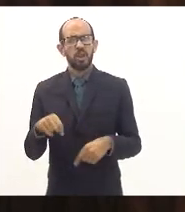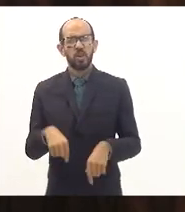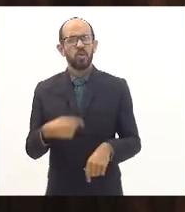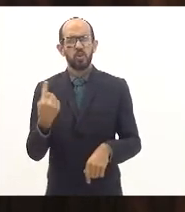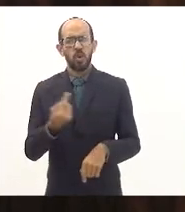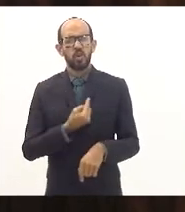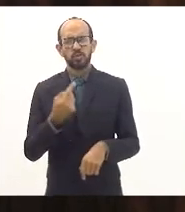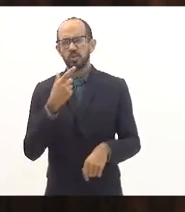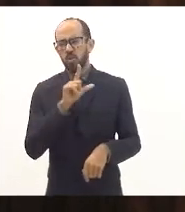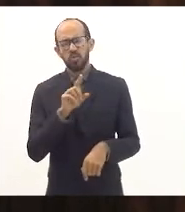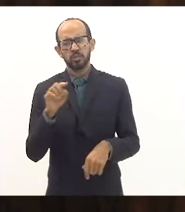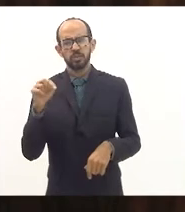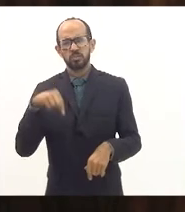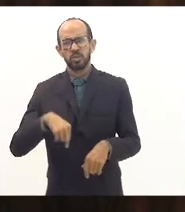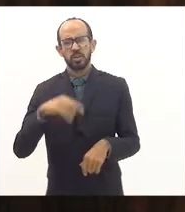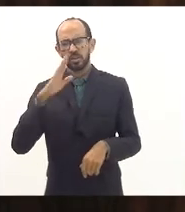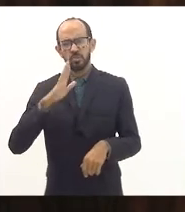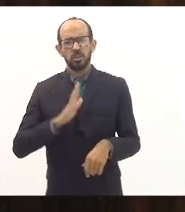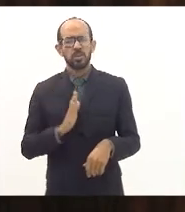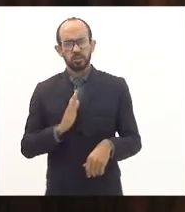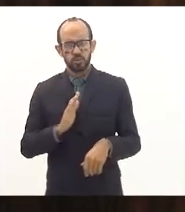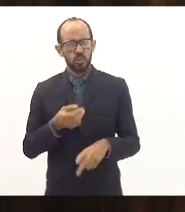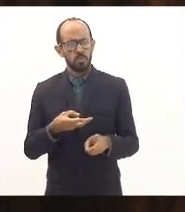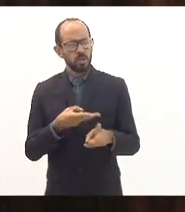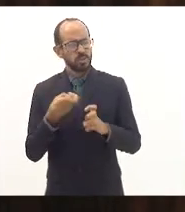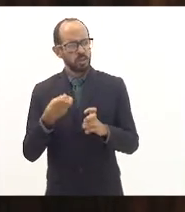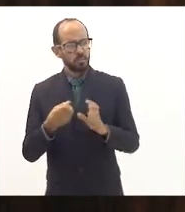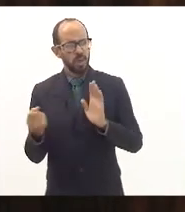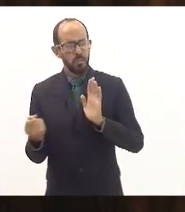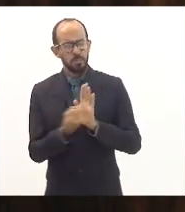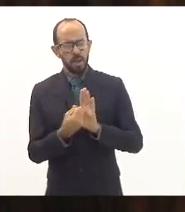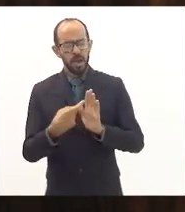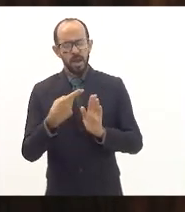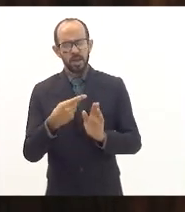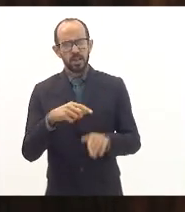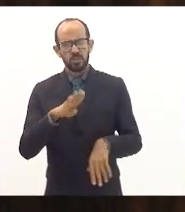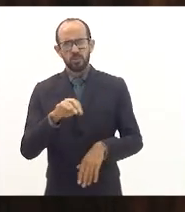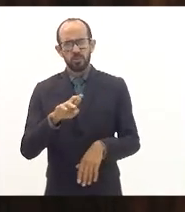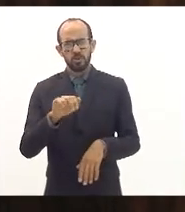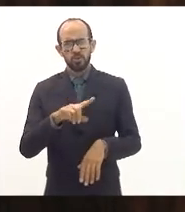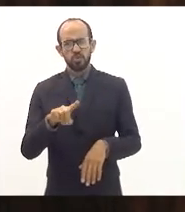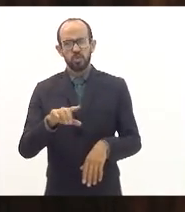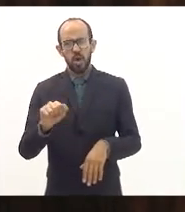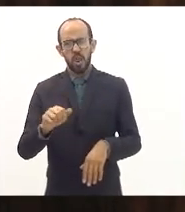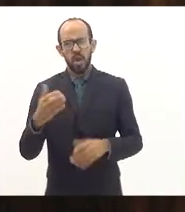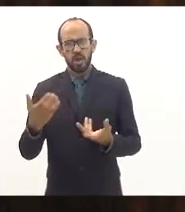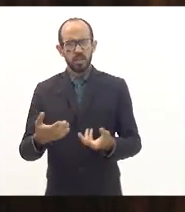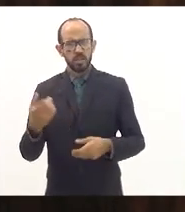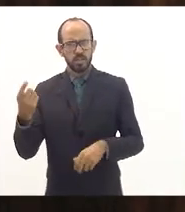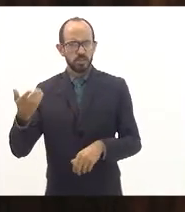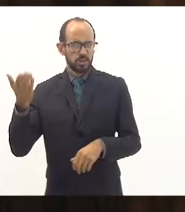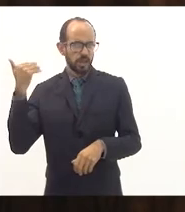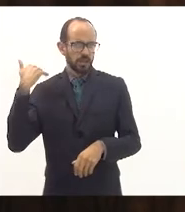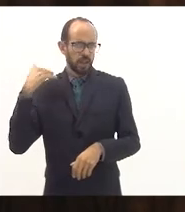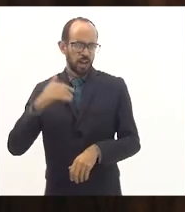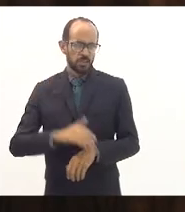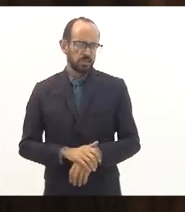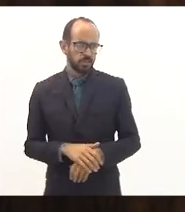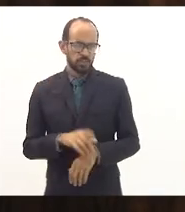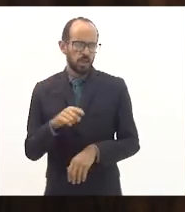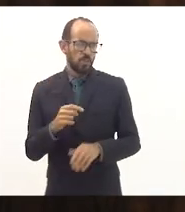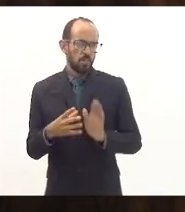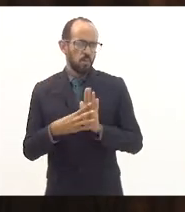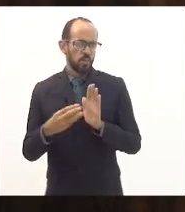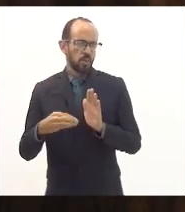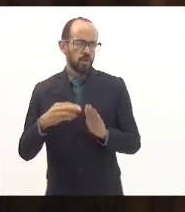não conseguiu ainda aprender com o legado deixado por Brizola, com o exemplo desses países desenvolvidos no mundo